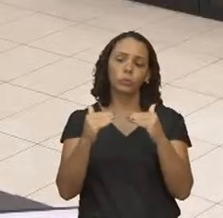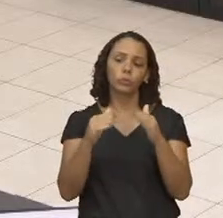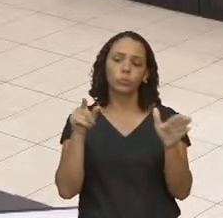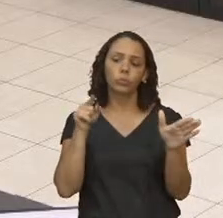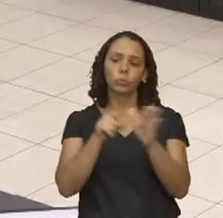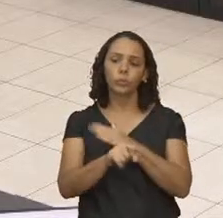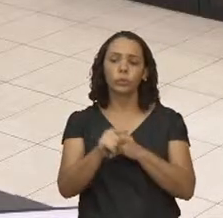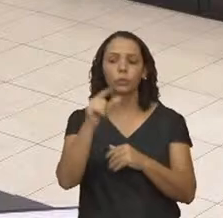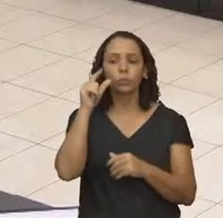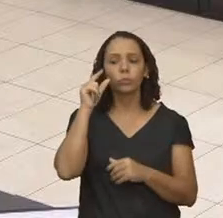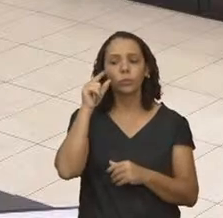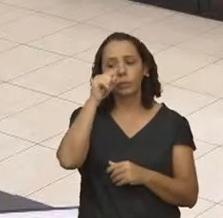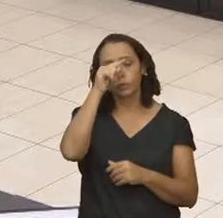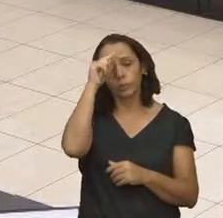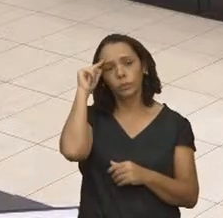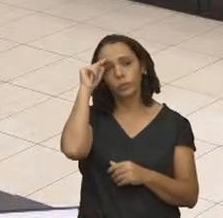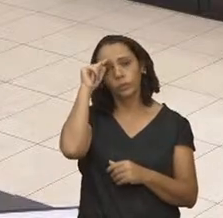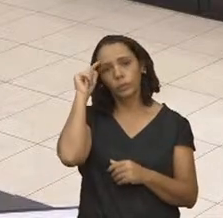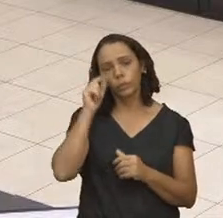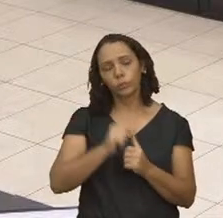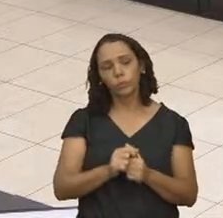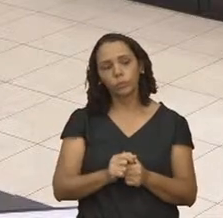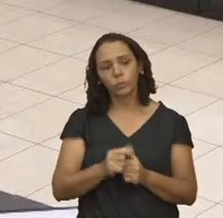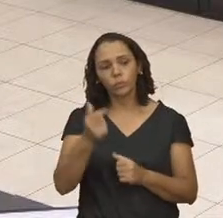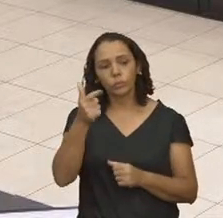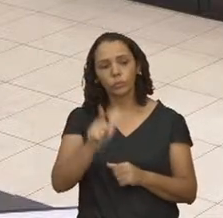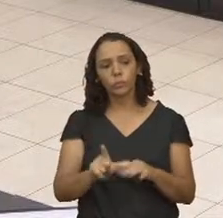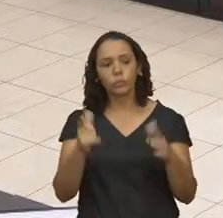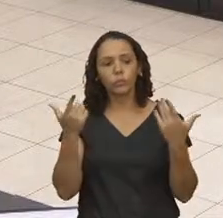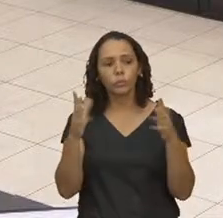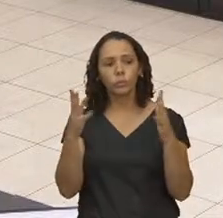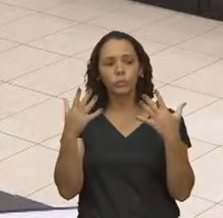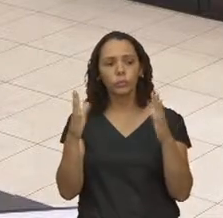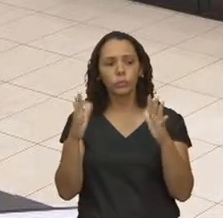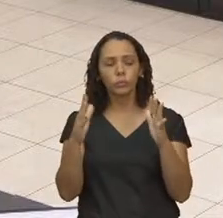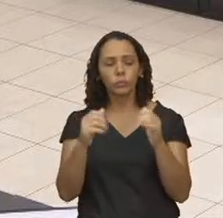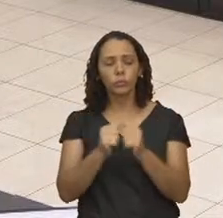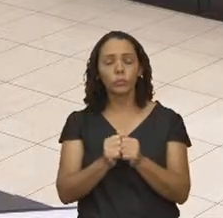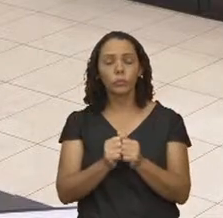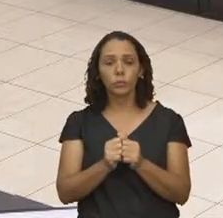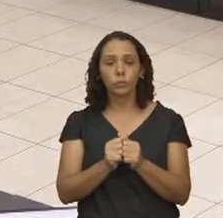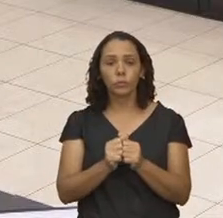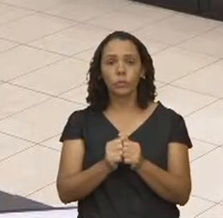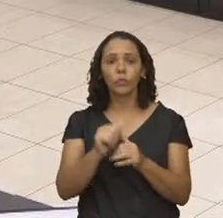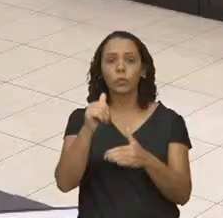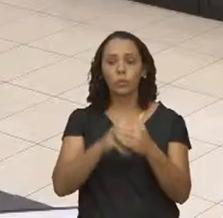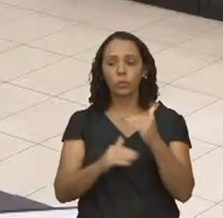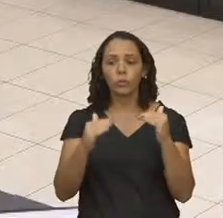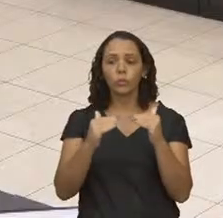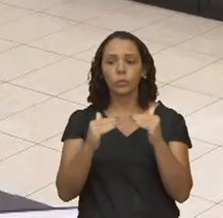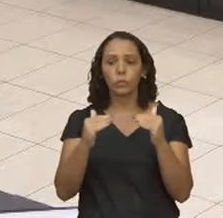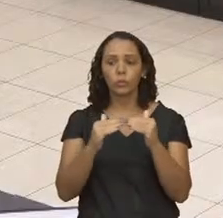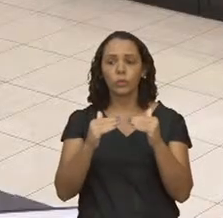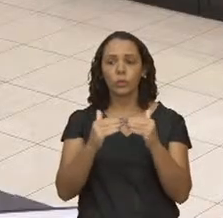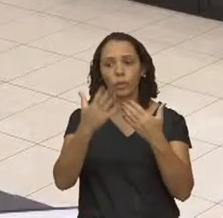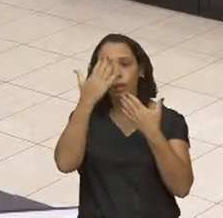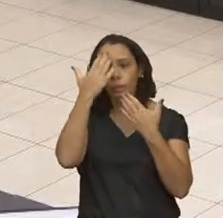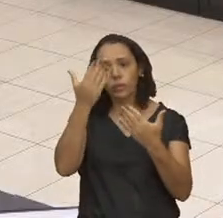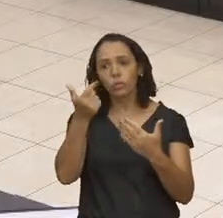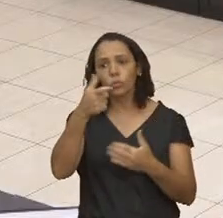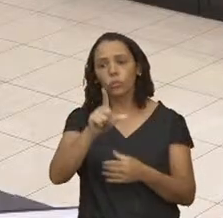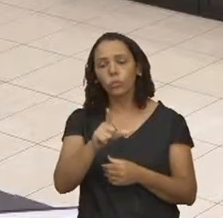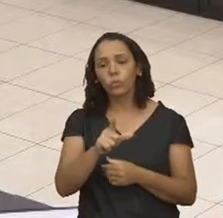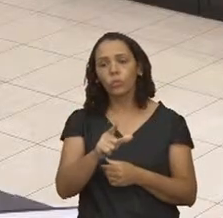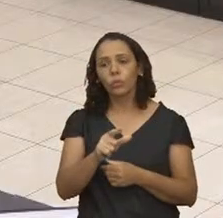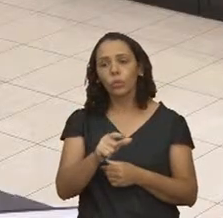vereador Daniel Mariano. Mais uma vez aqui, parabenizar o senador Jean. Sou favorável. Quero também agradecer mais uma vez a presença